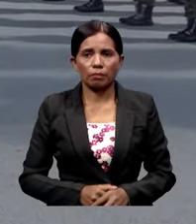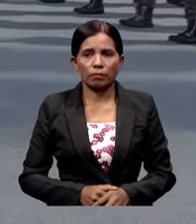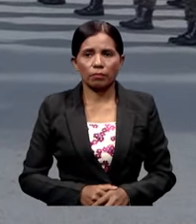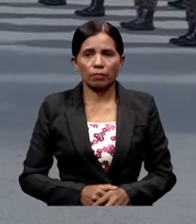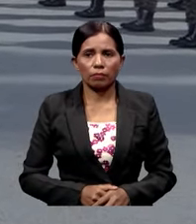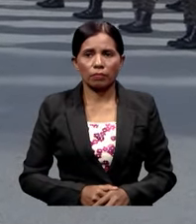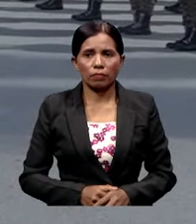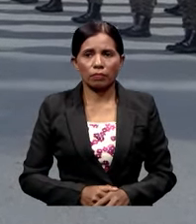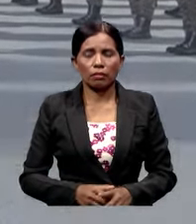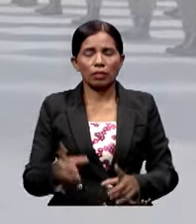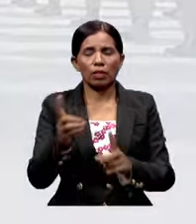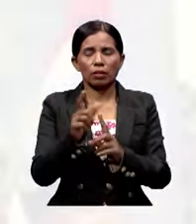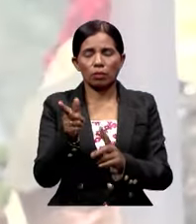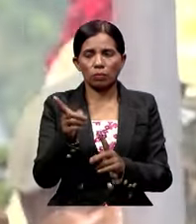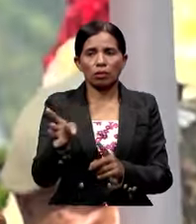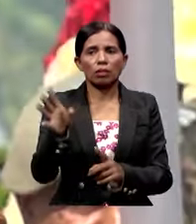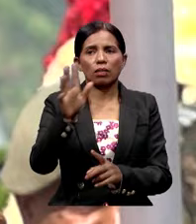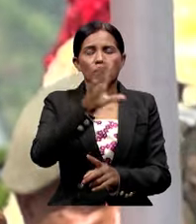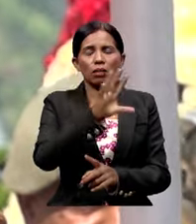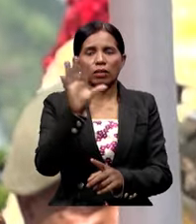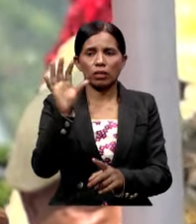24 anos, vida decisivo, importante.